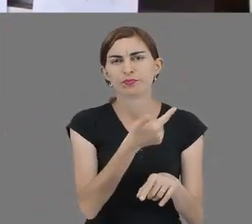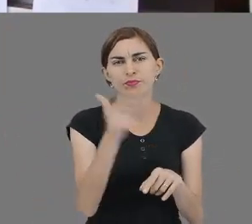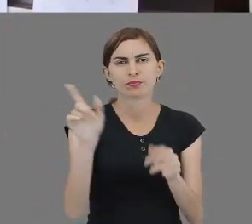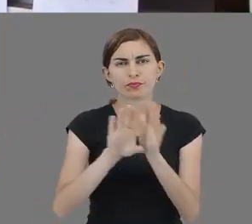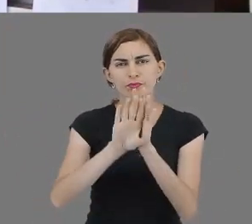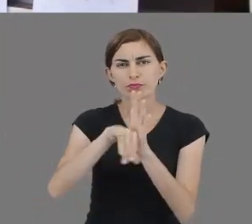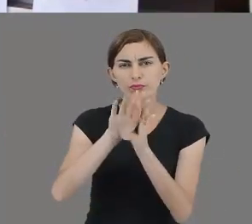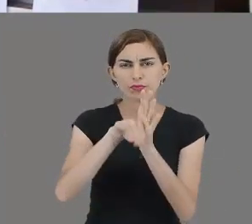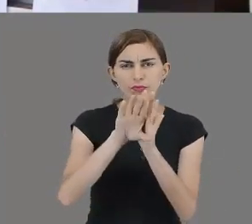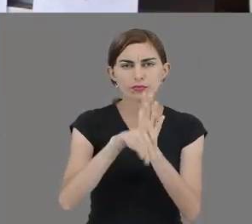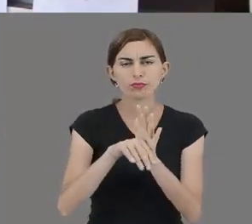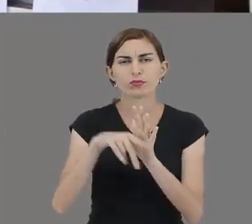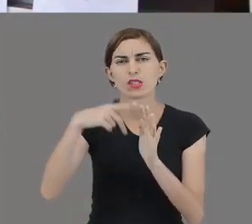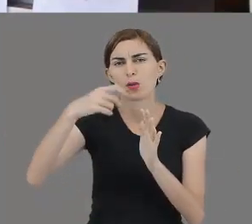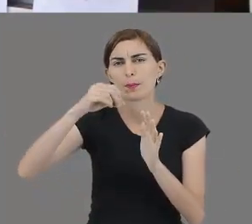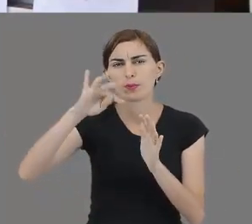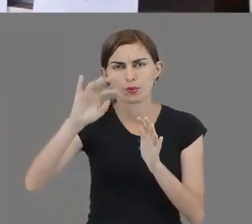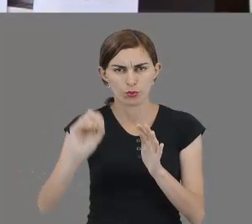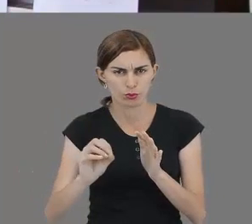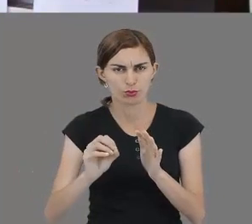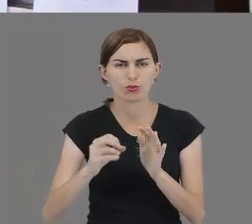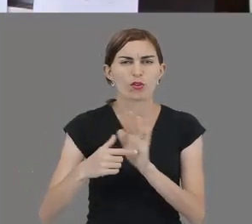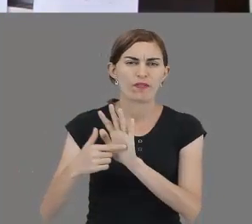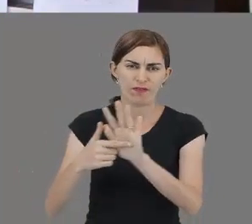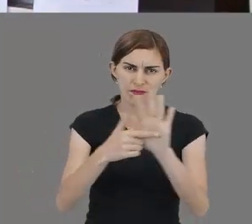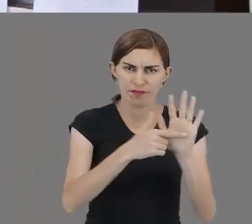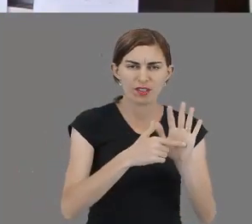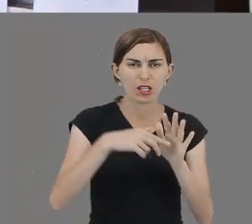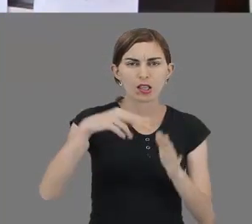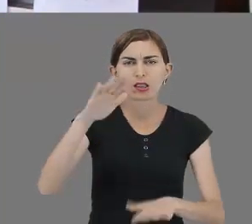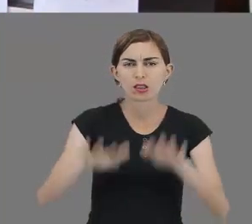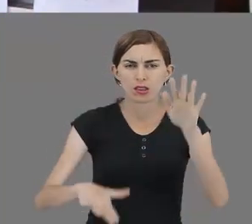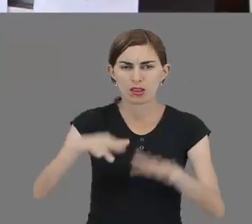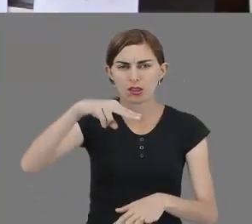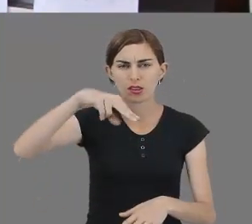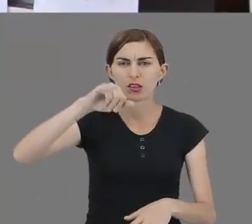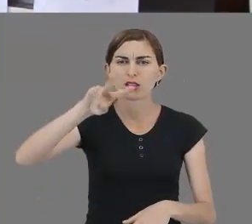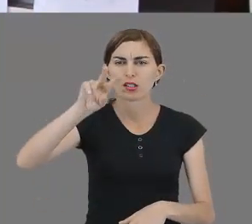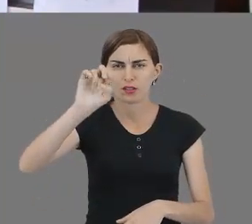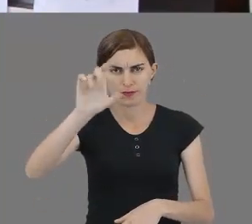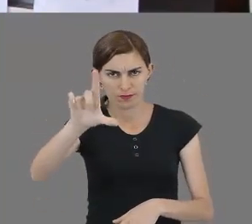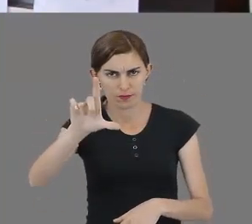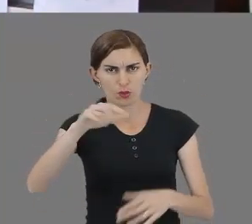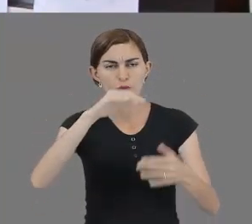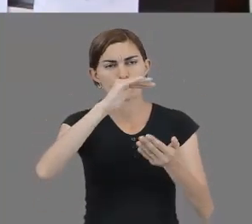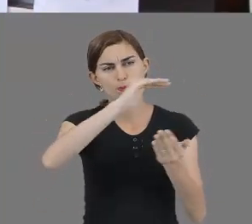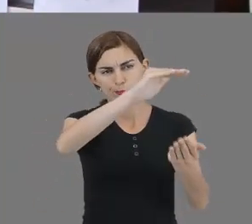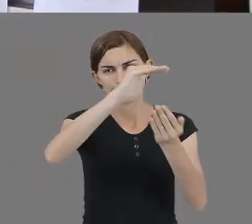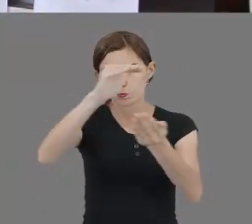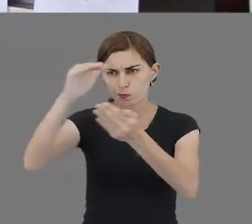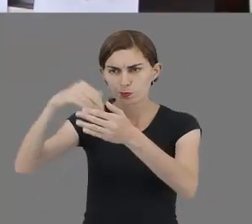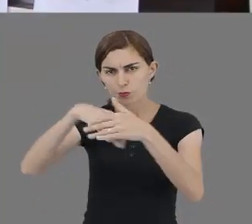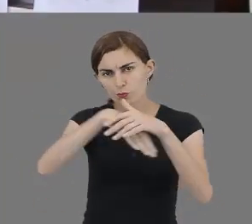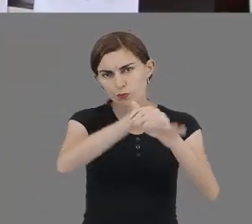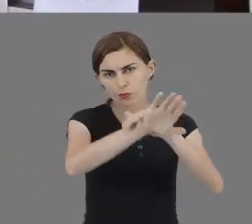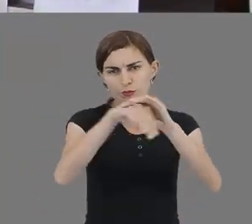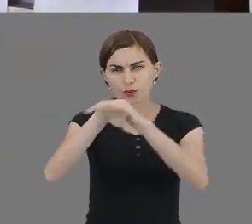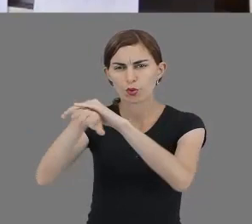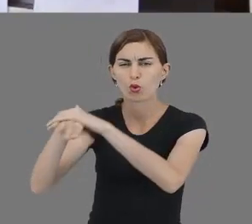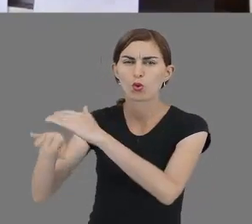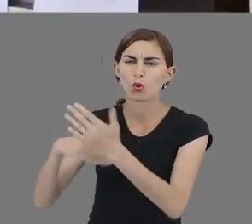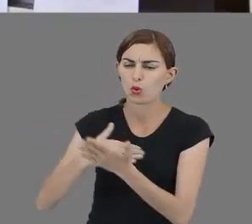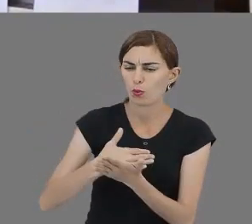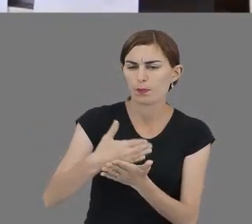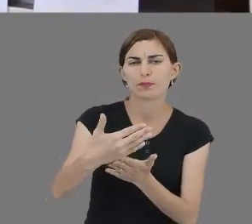conceito também é o ponto de ressuprimento. É o nível de estoque suficiente para que você comece um